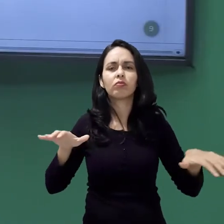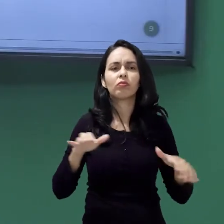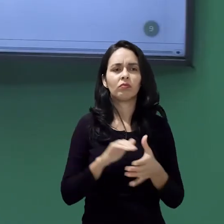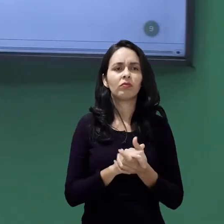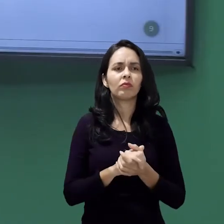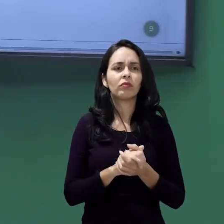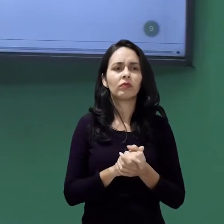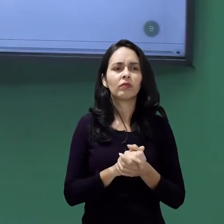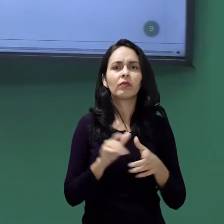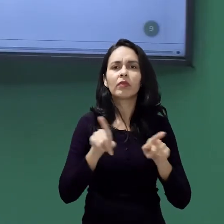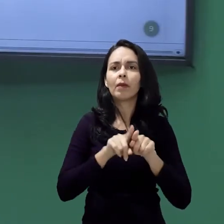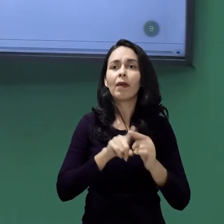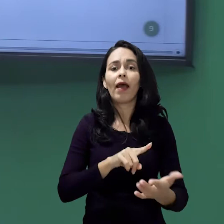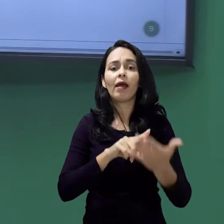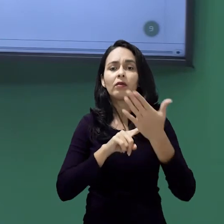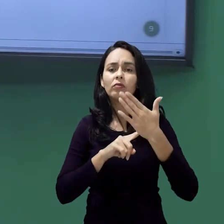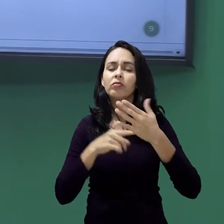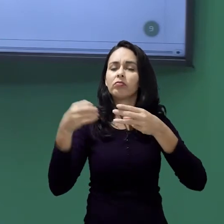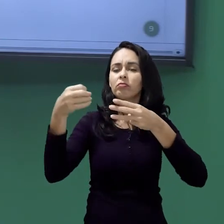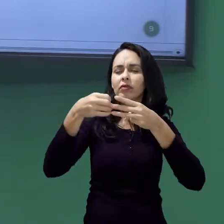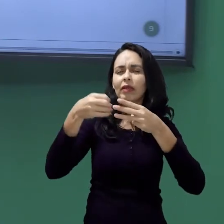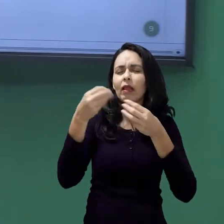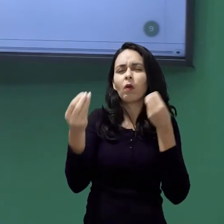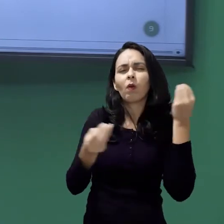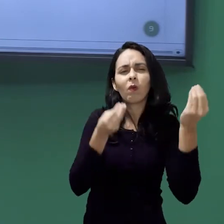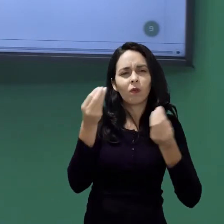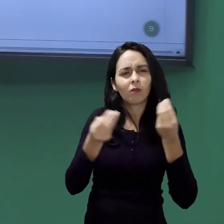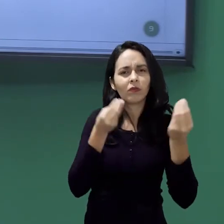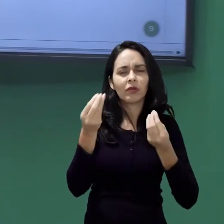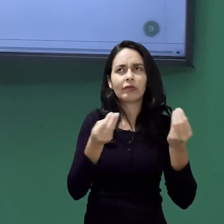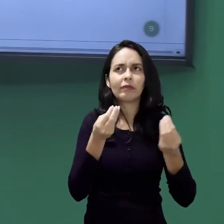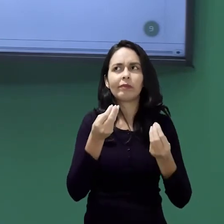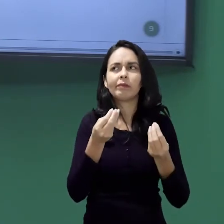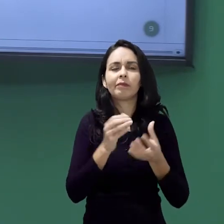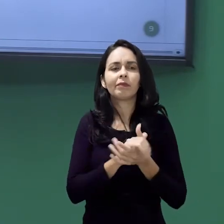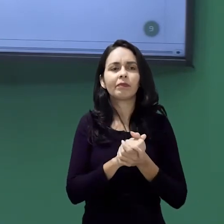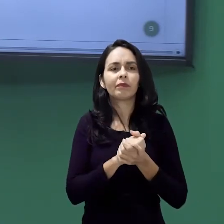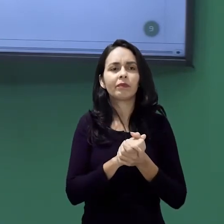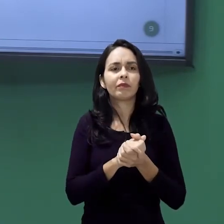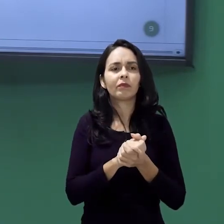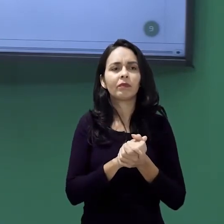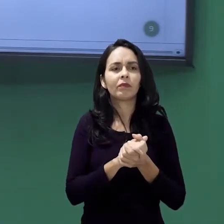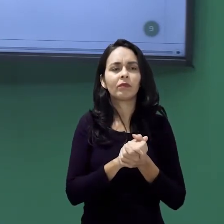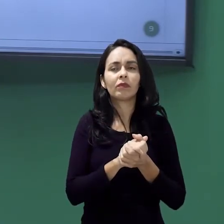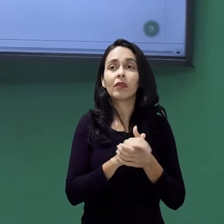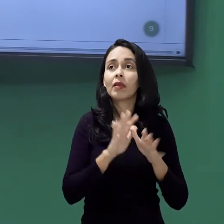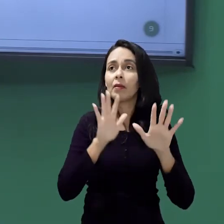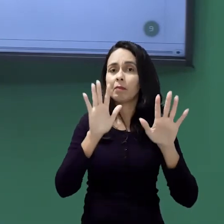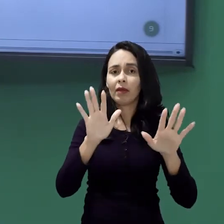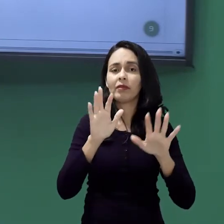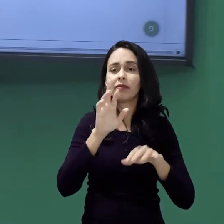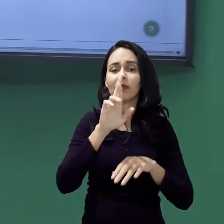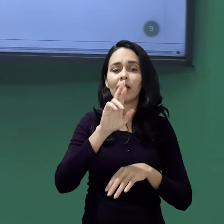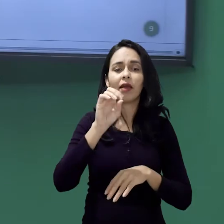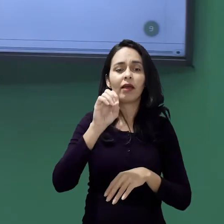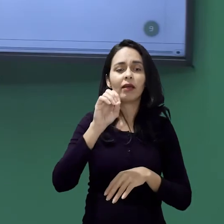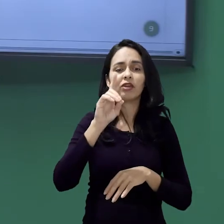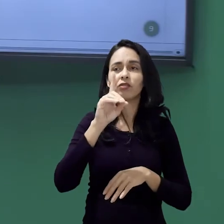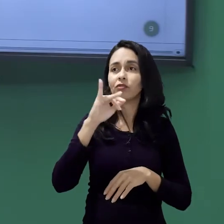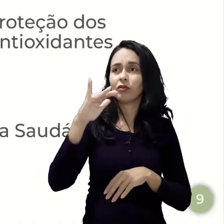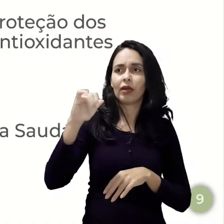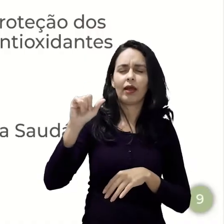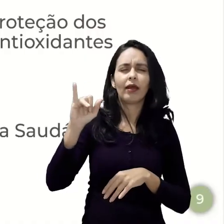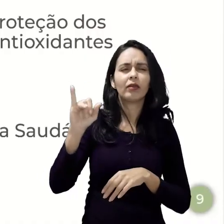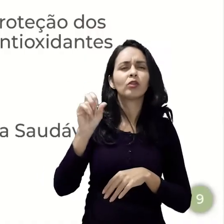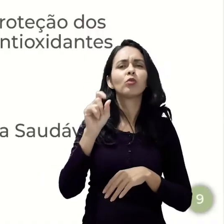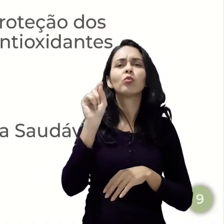elas podem desaparelhar inclusive as nossas células e quais são é onde o que pode ser